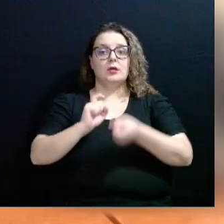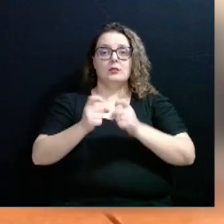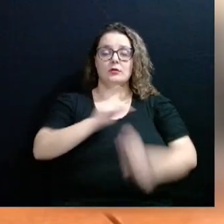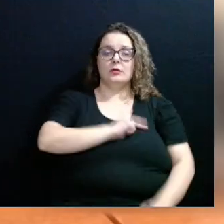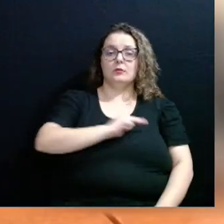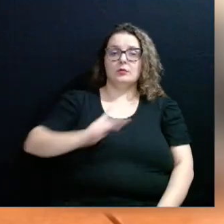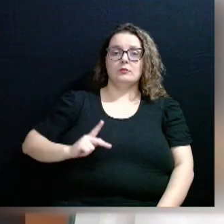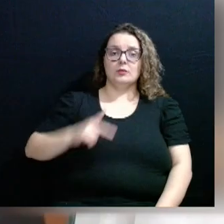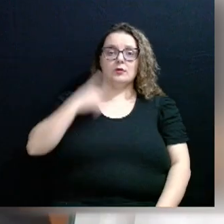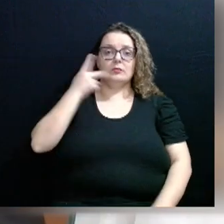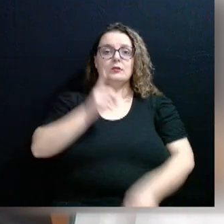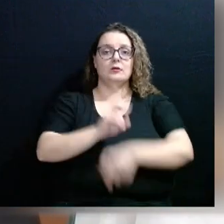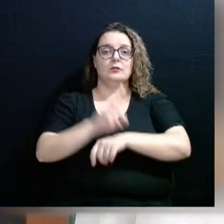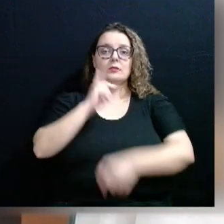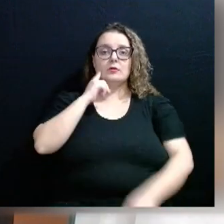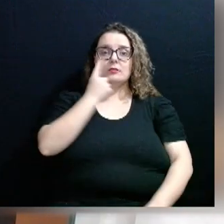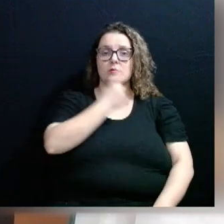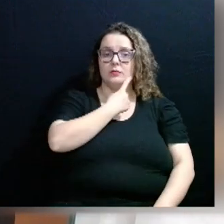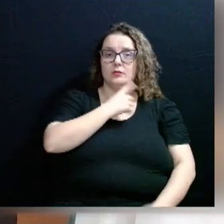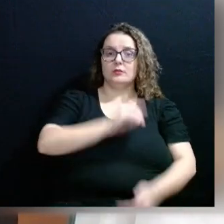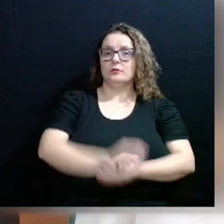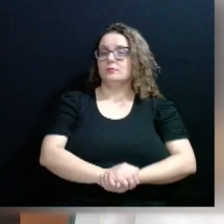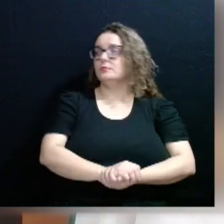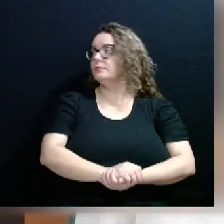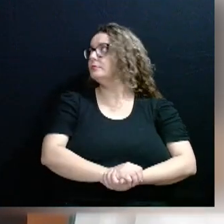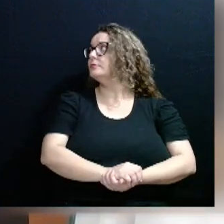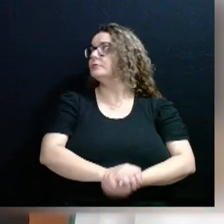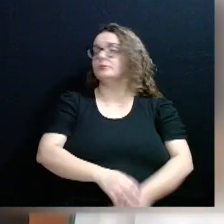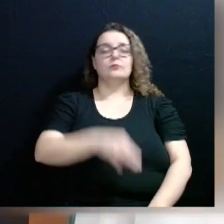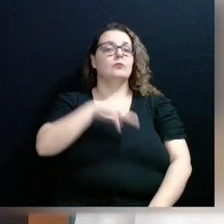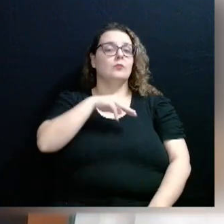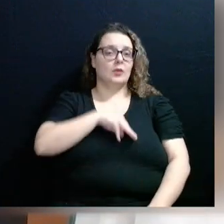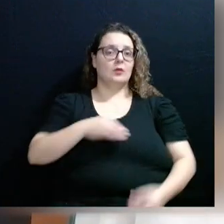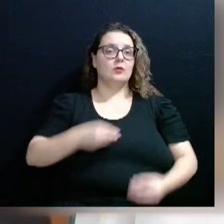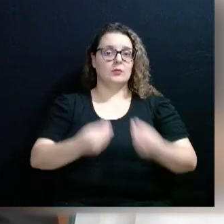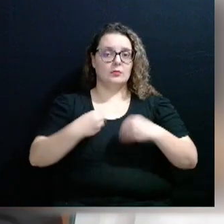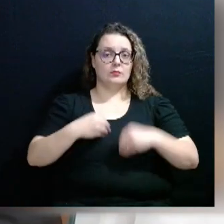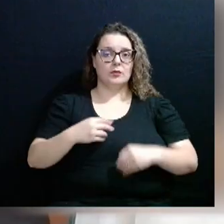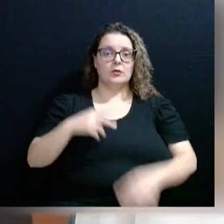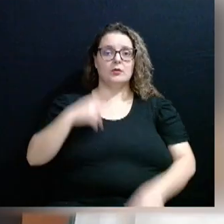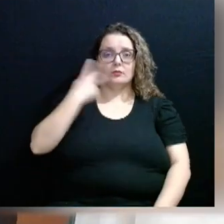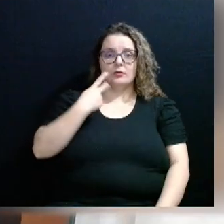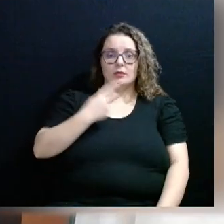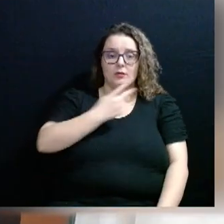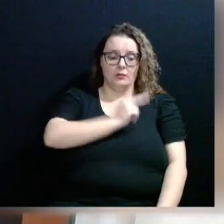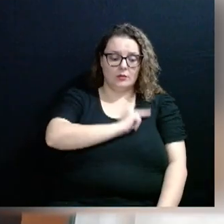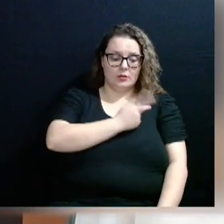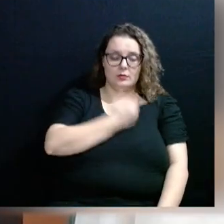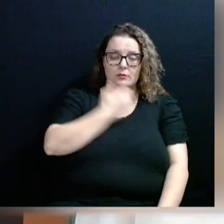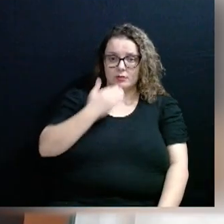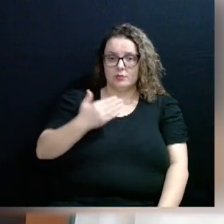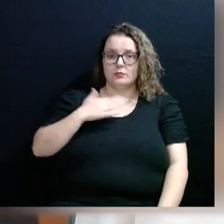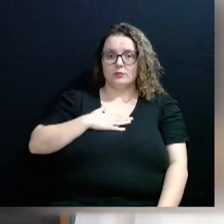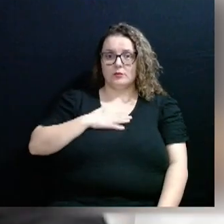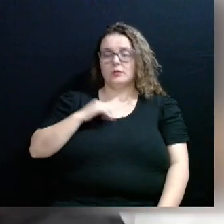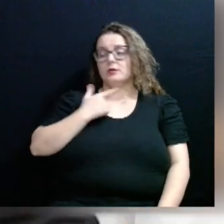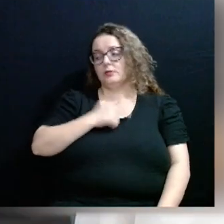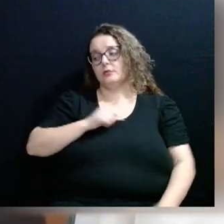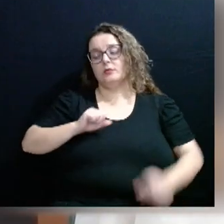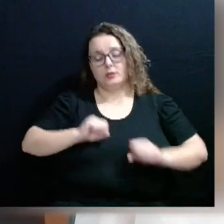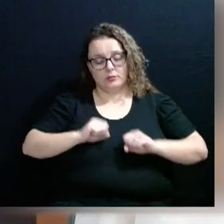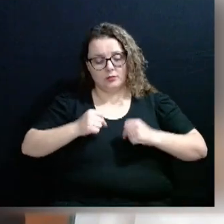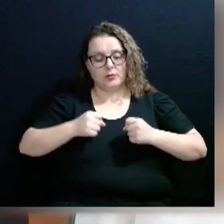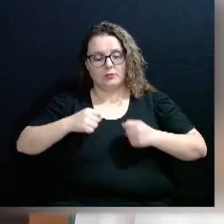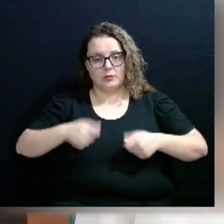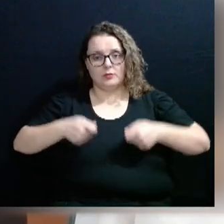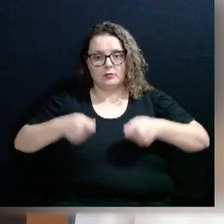vereador Dr. Ianco. Foi uma missão a mim passada pelo vereador Paulo Haddad, que a gente abraçou com muito empenho e, mais